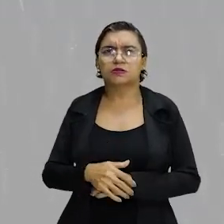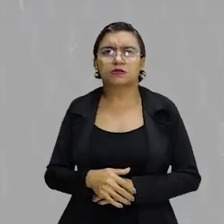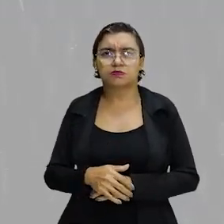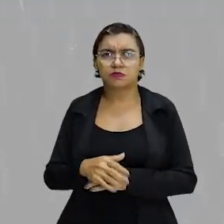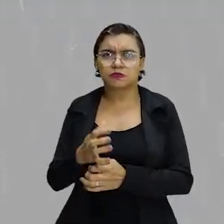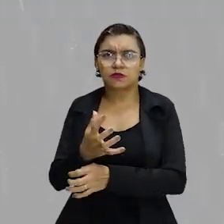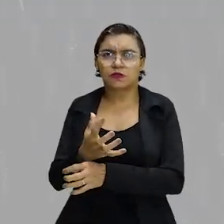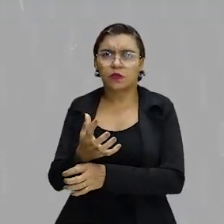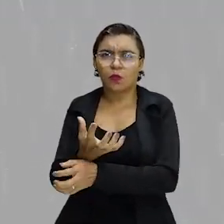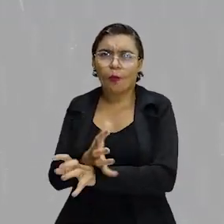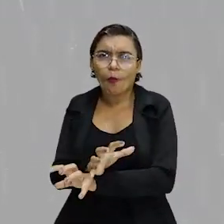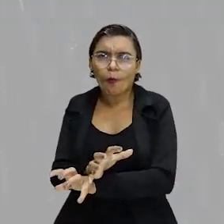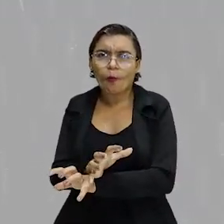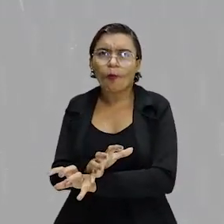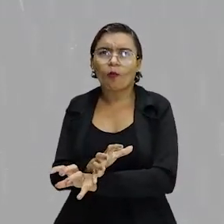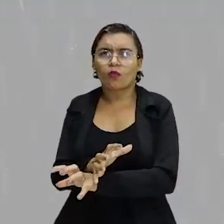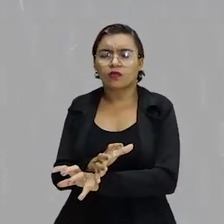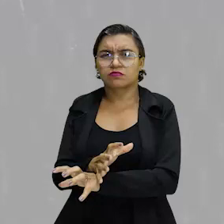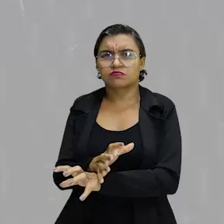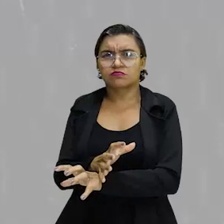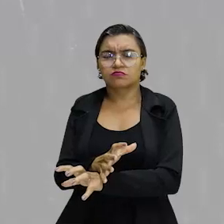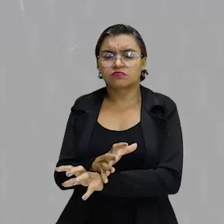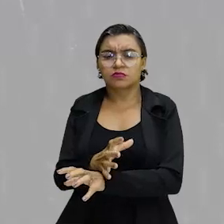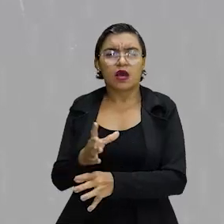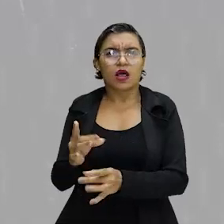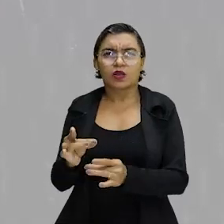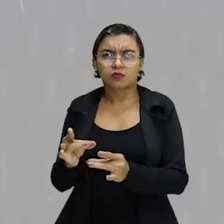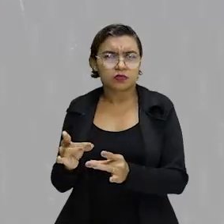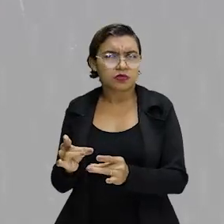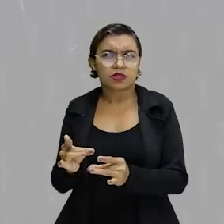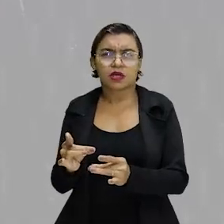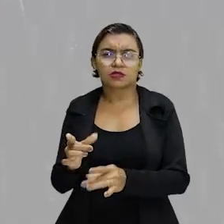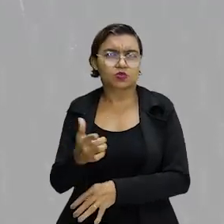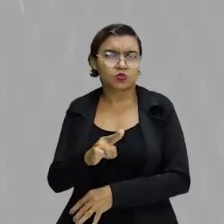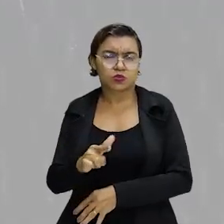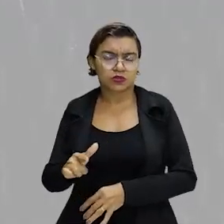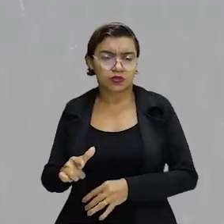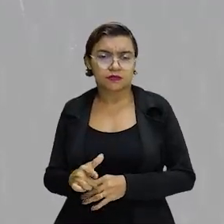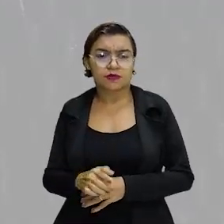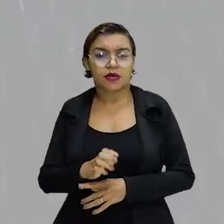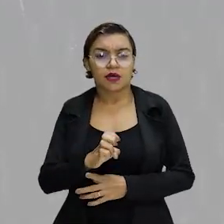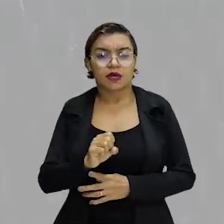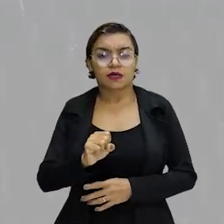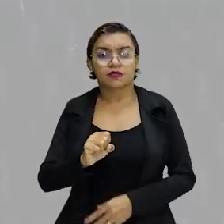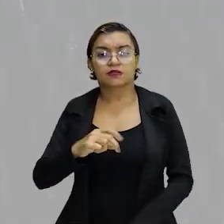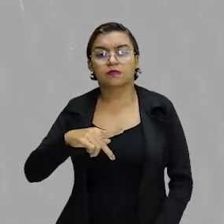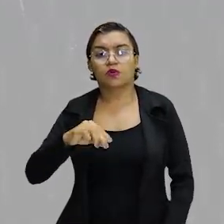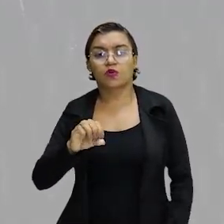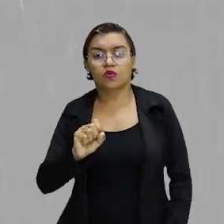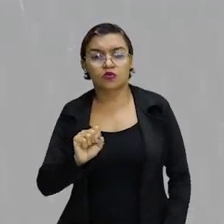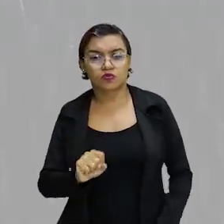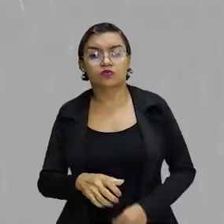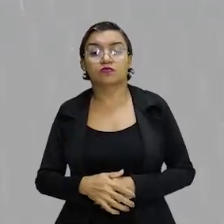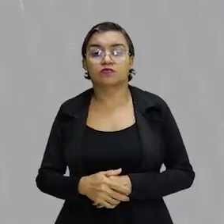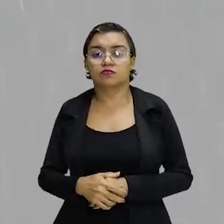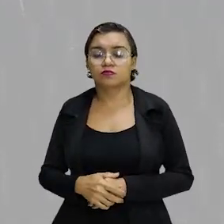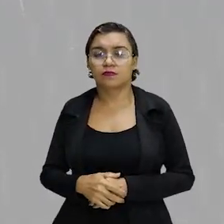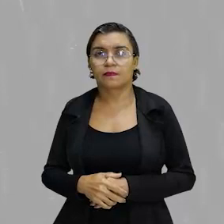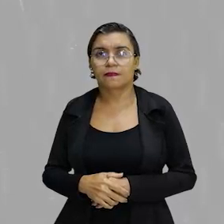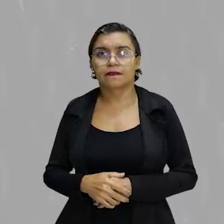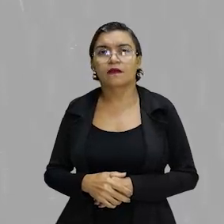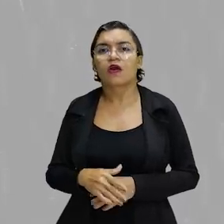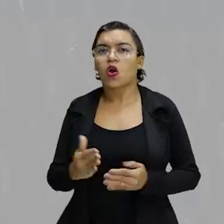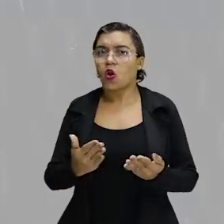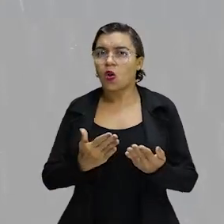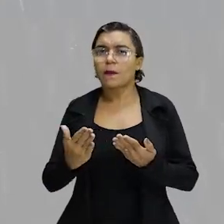ambientes secos, pouca umidade. Essas estruturas são chamadas de esporos. Esses esporos, pessoal, eu até